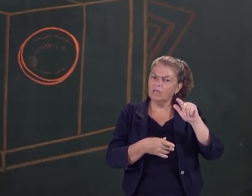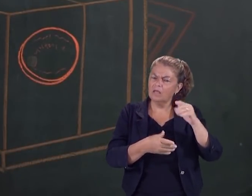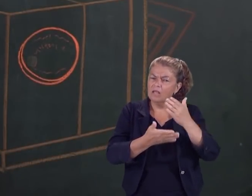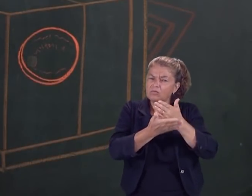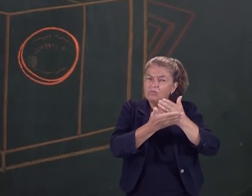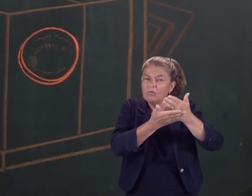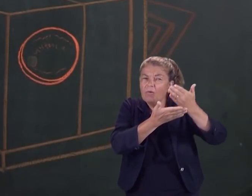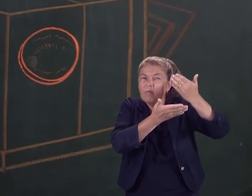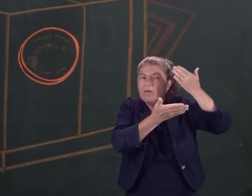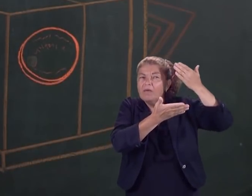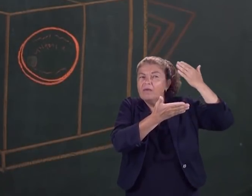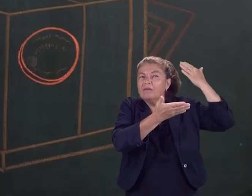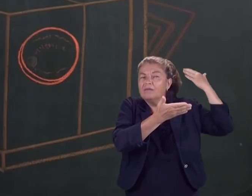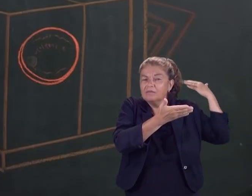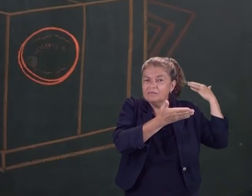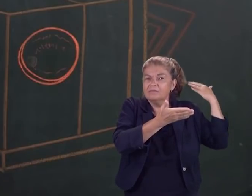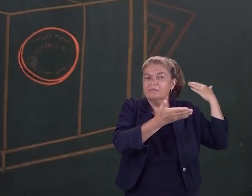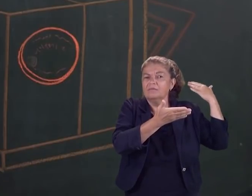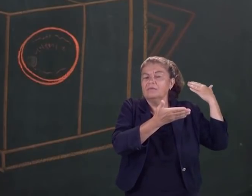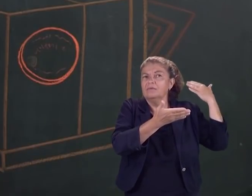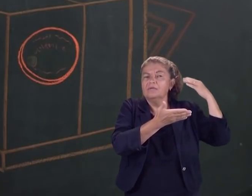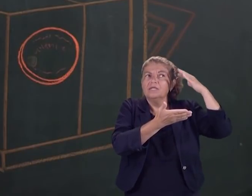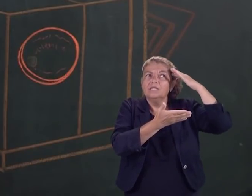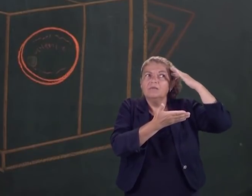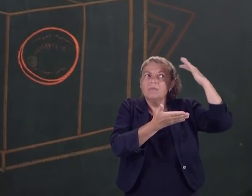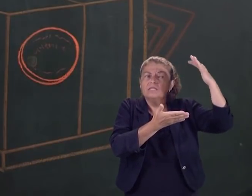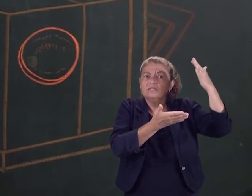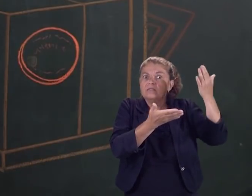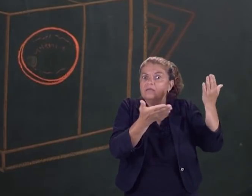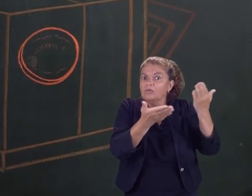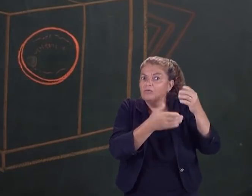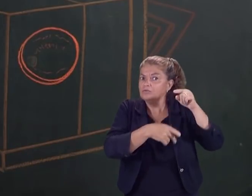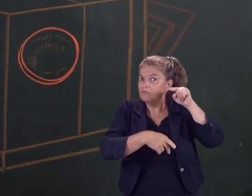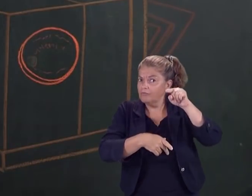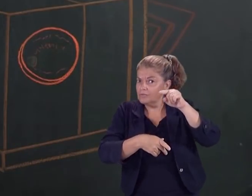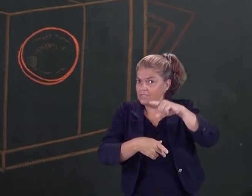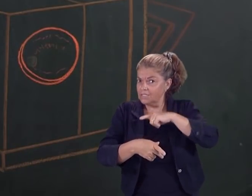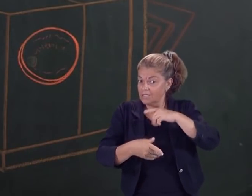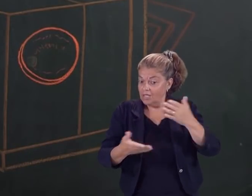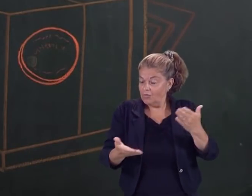tão importante a gente saber disso, por quê? Porque imagine hoje, você que